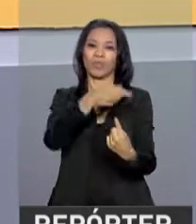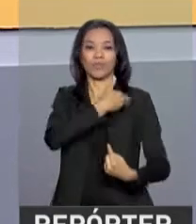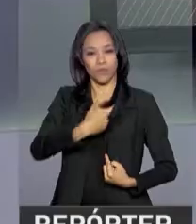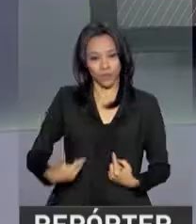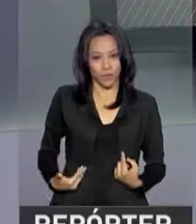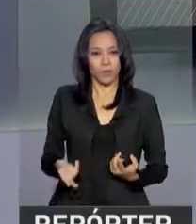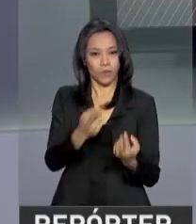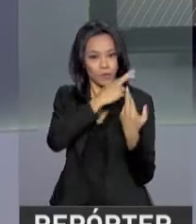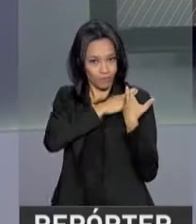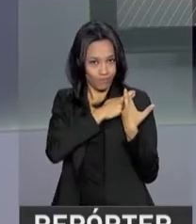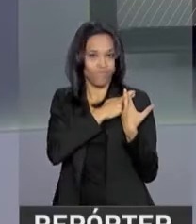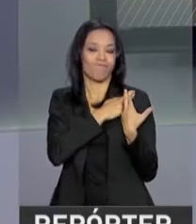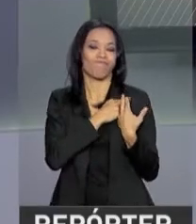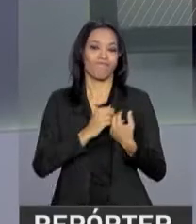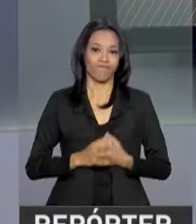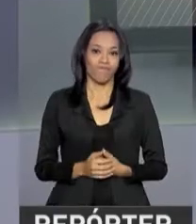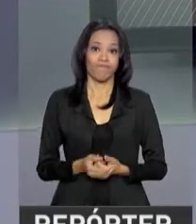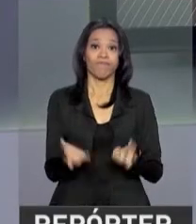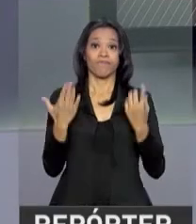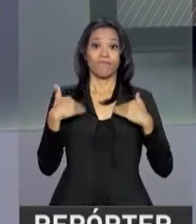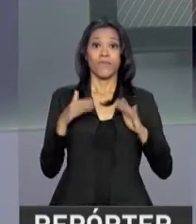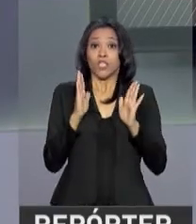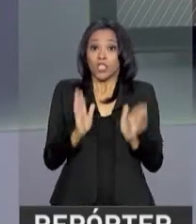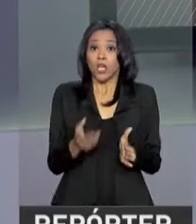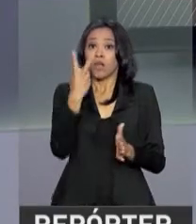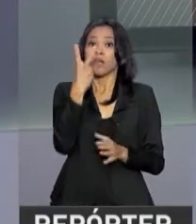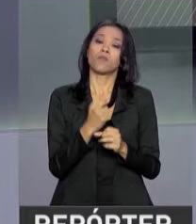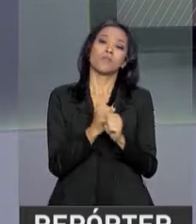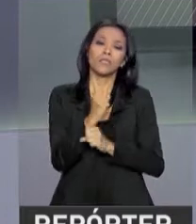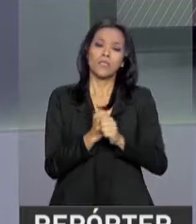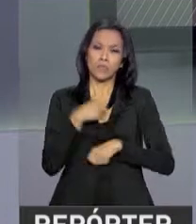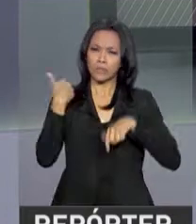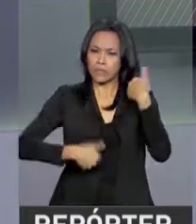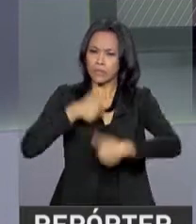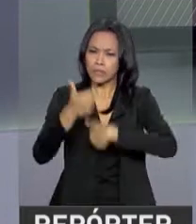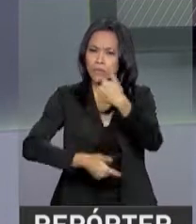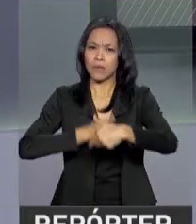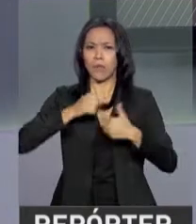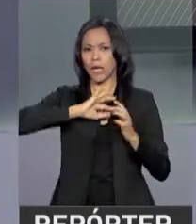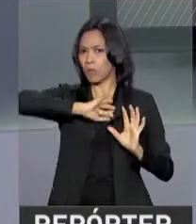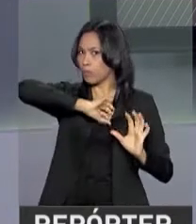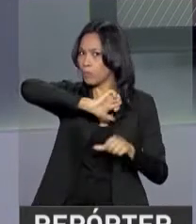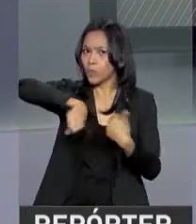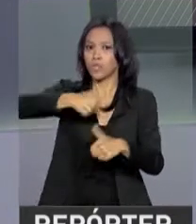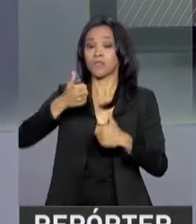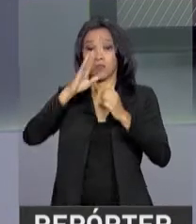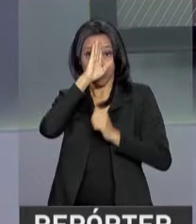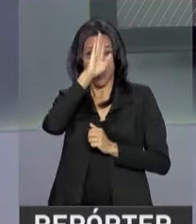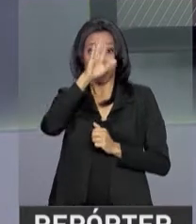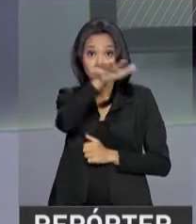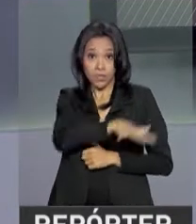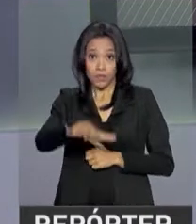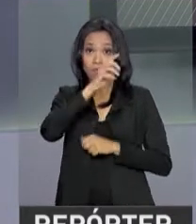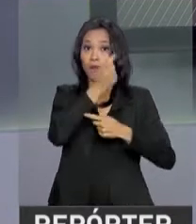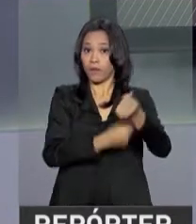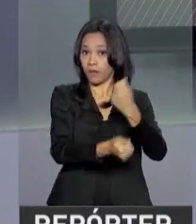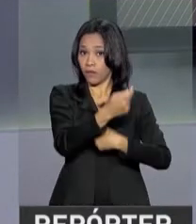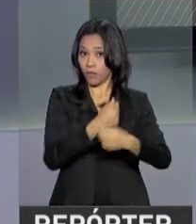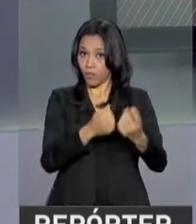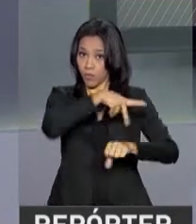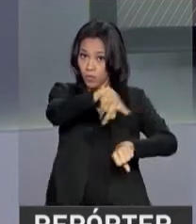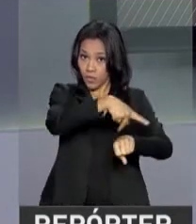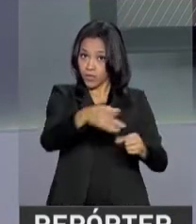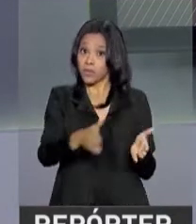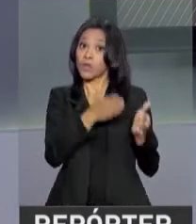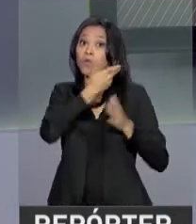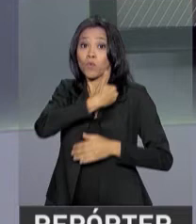responsabilidade. Já são 2 anos de trabalho com muitas mudanças, principalmente na área econômica do país. O governo do